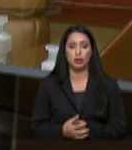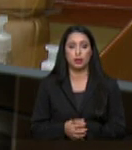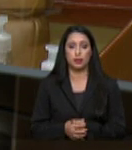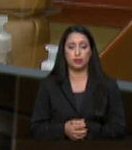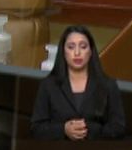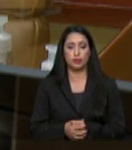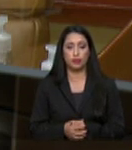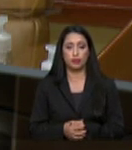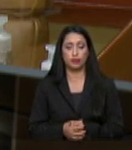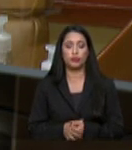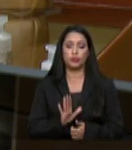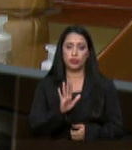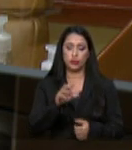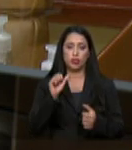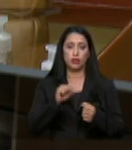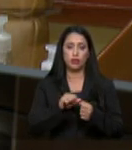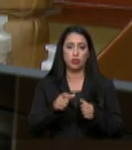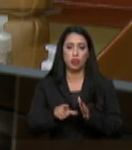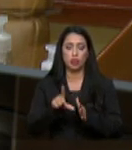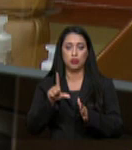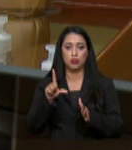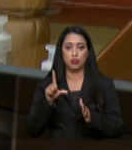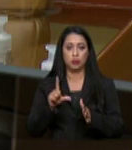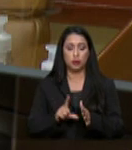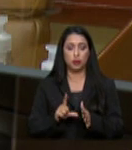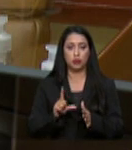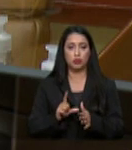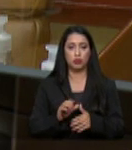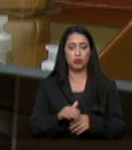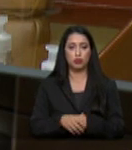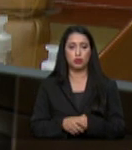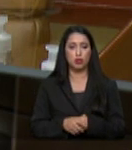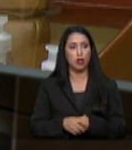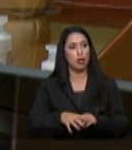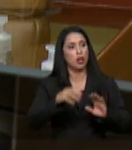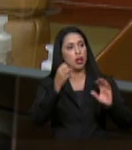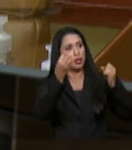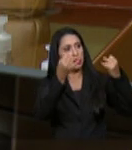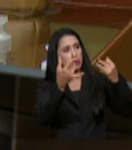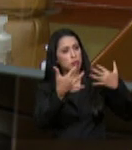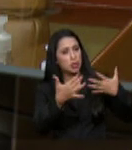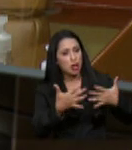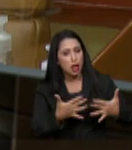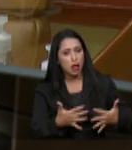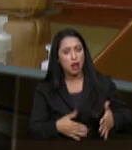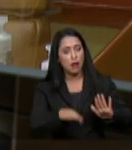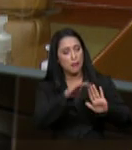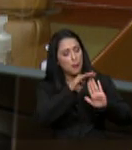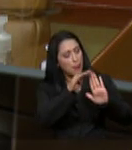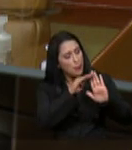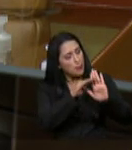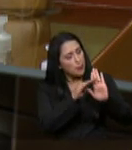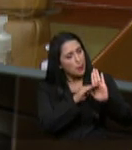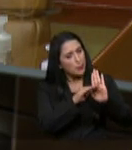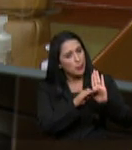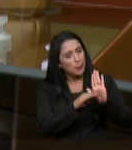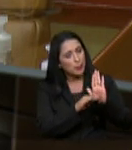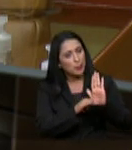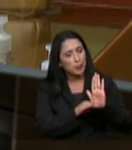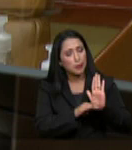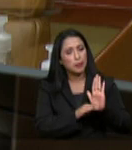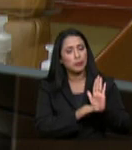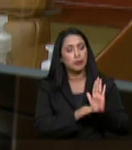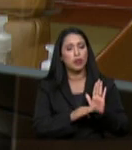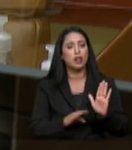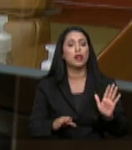como tem sido feito o senhor presidente como o quadro dos fatos da subsunção ao direito e do